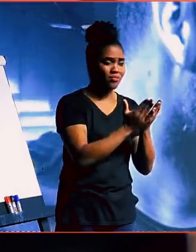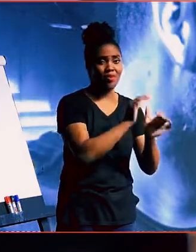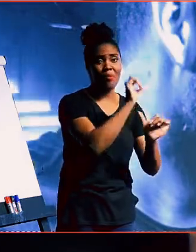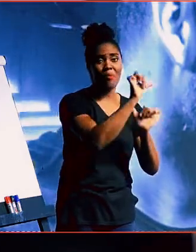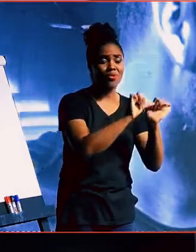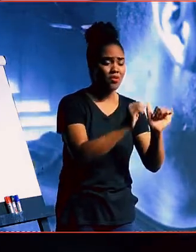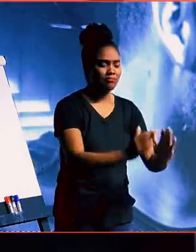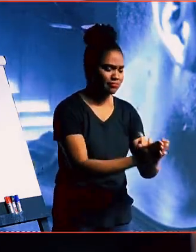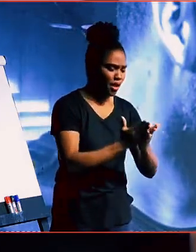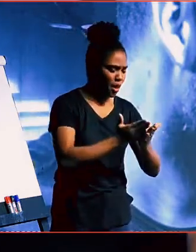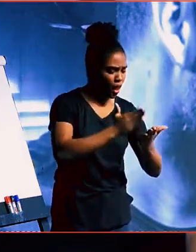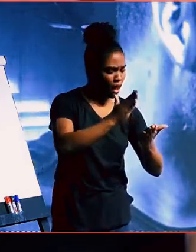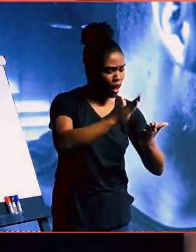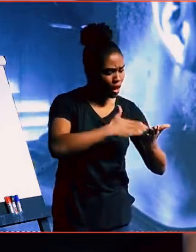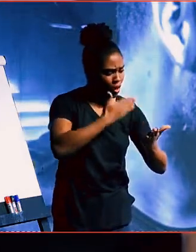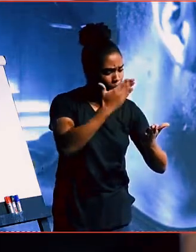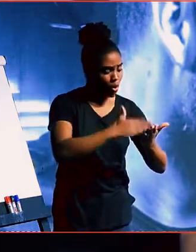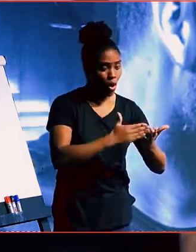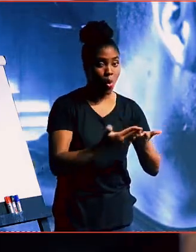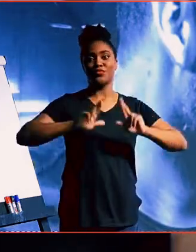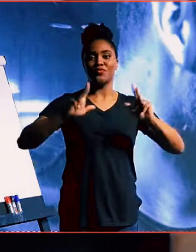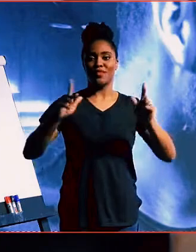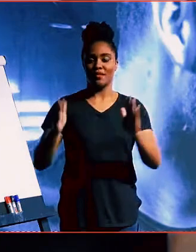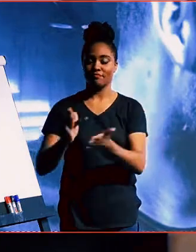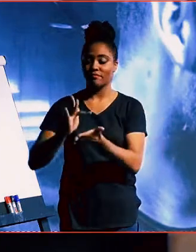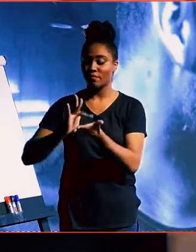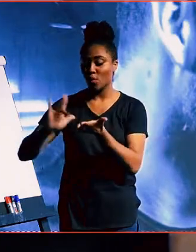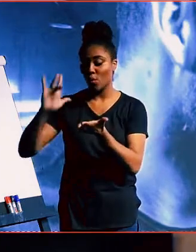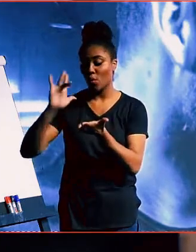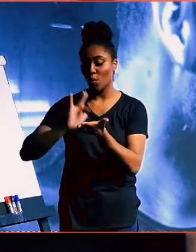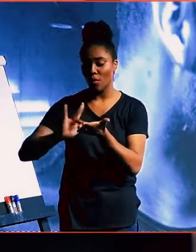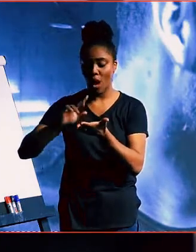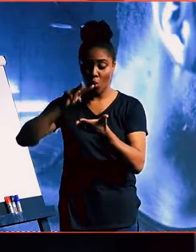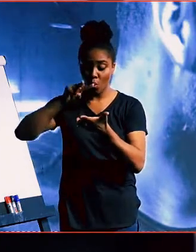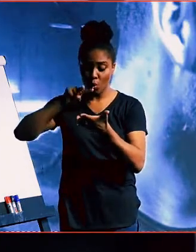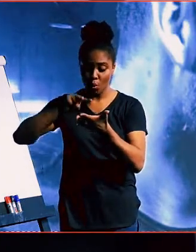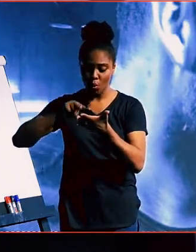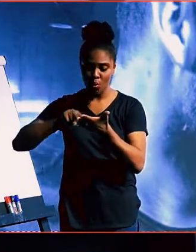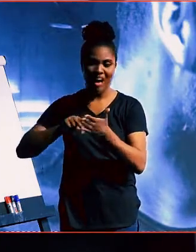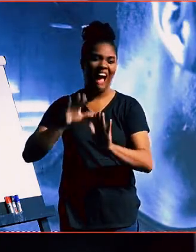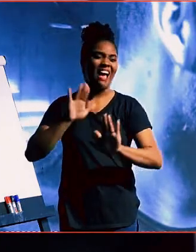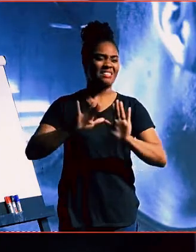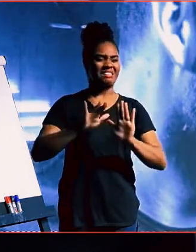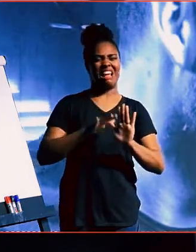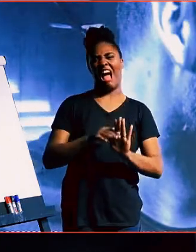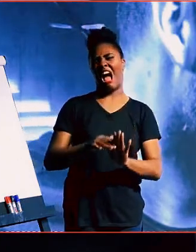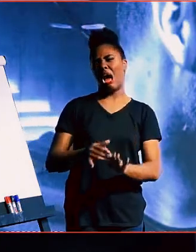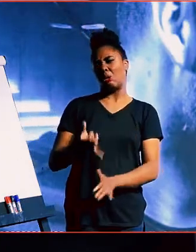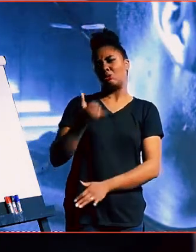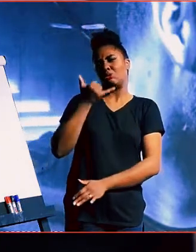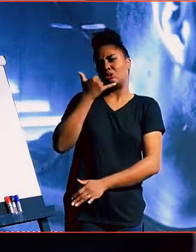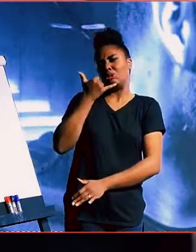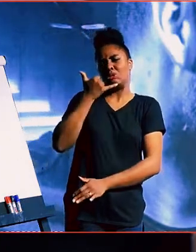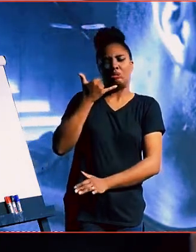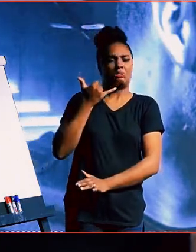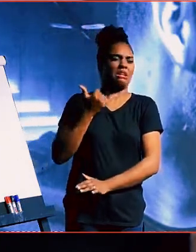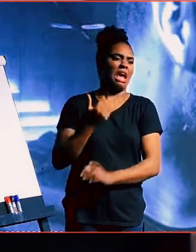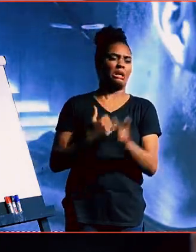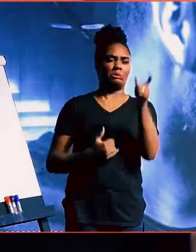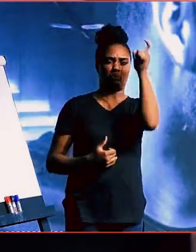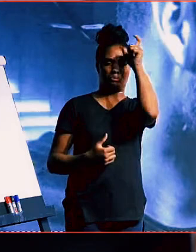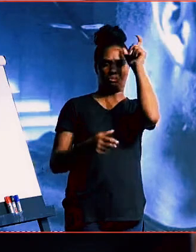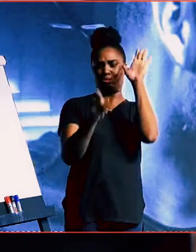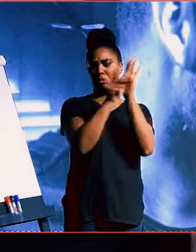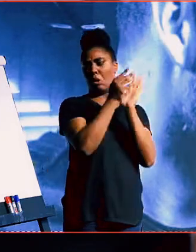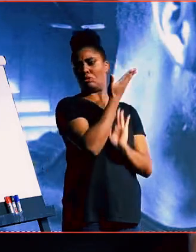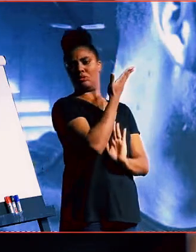um livro você não esfregava a mão numa folha hoje você encosta num celular por isso tem um monte de gente falando o celular é do diabo te falar o diabo não é dono de nada ele